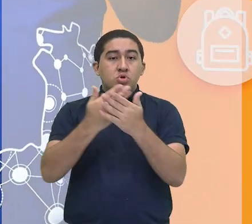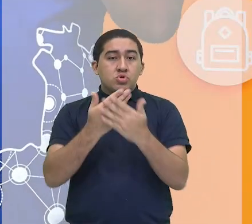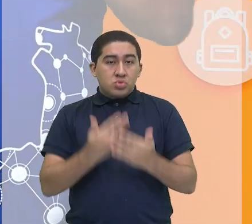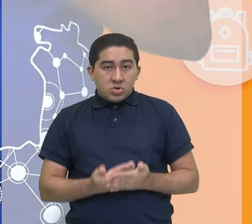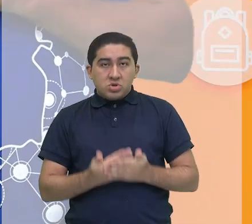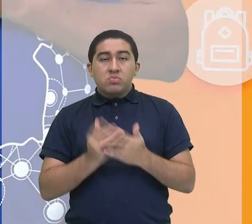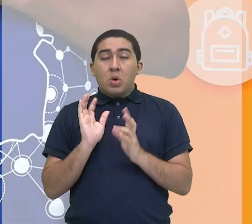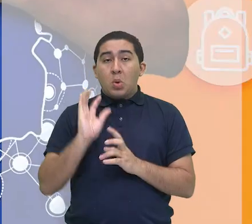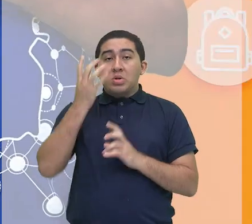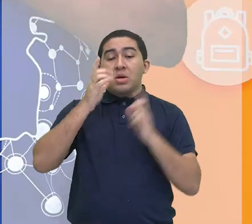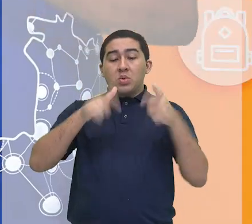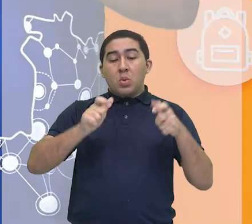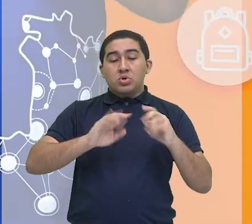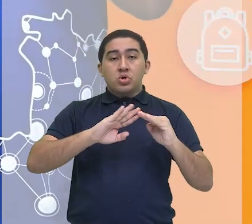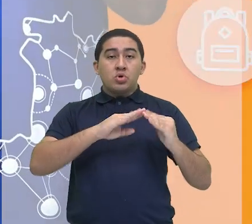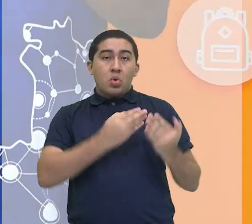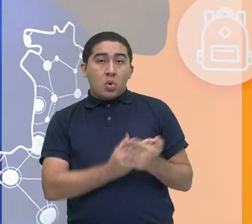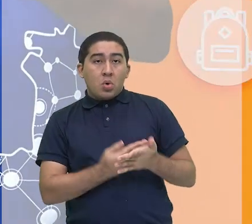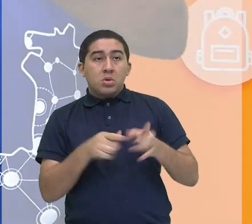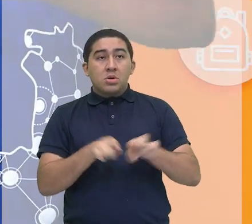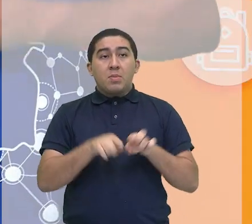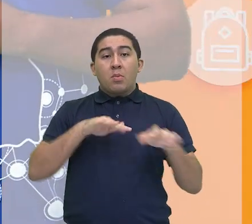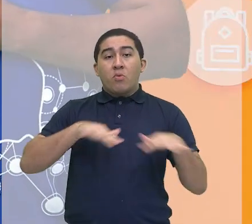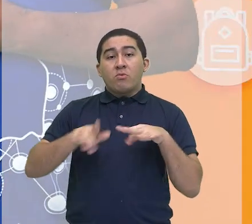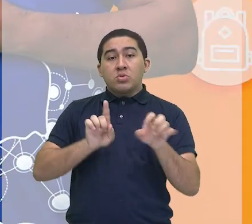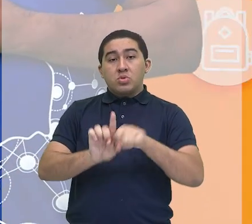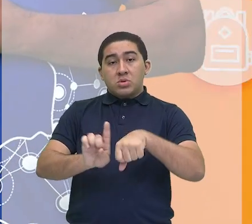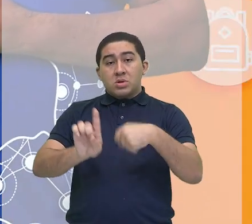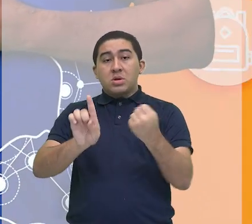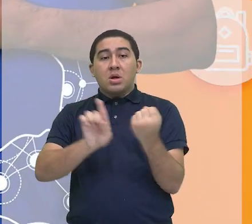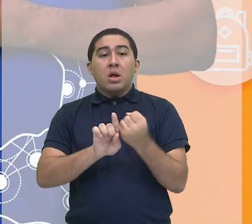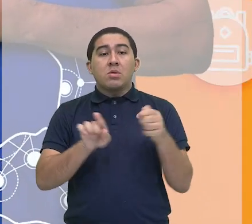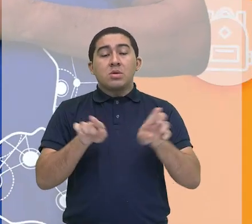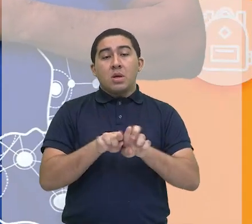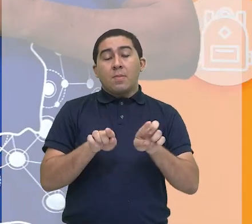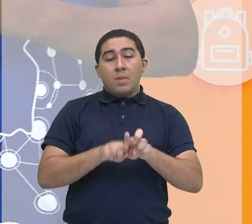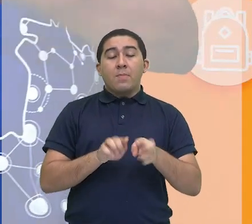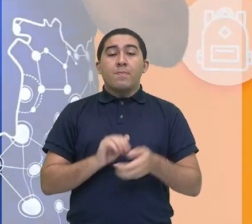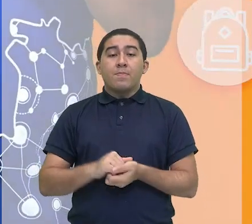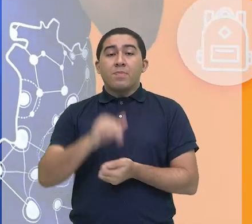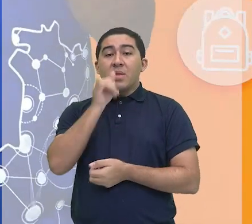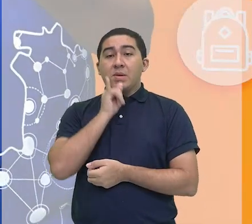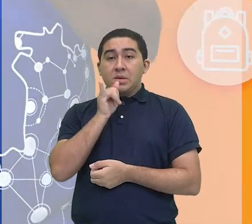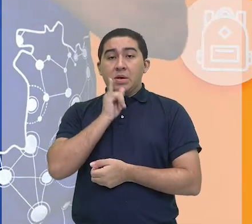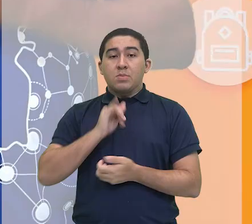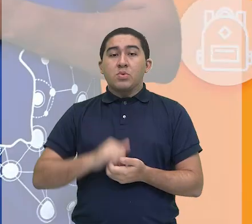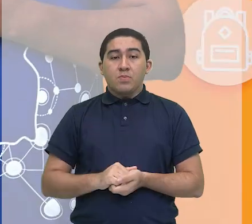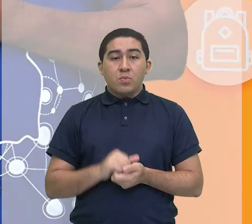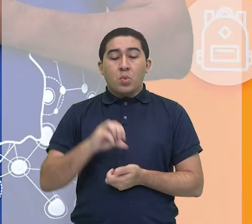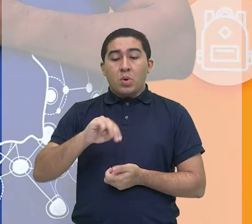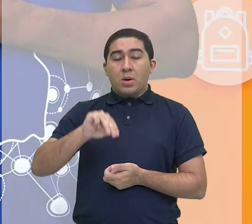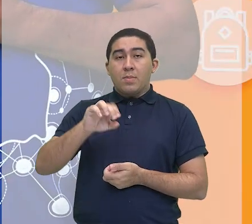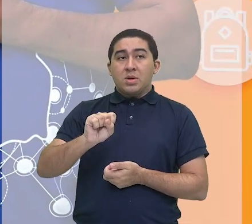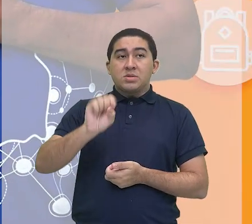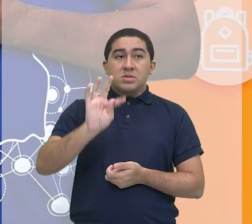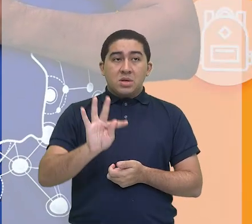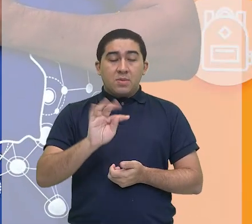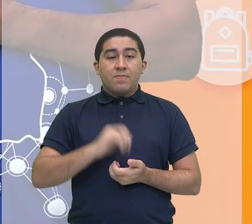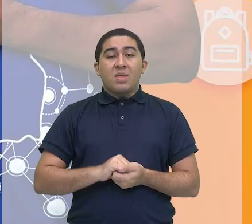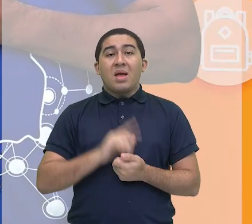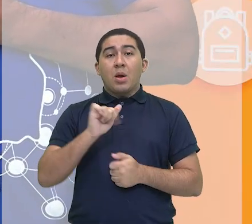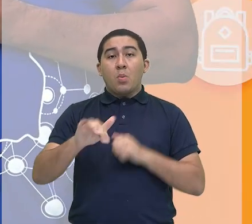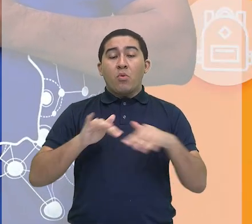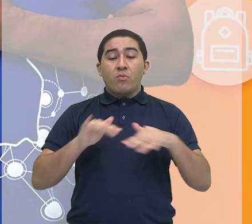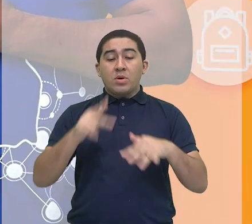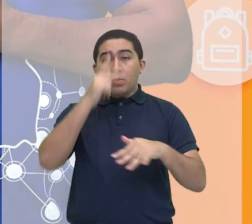nas escolas. Nós temos movimentos sociais, né, como, por exemplo, o MST, que é o Movimento